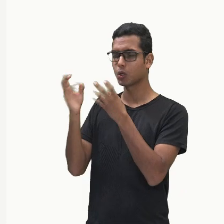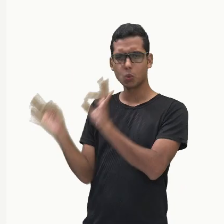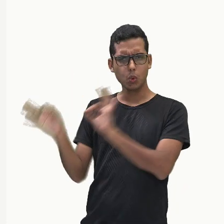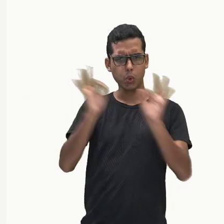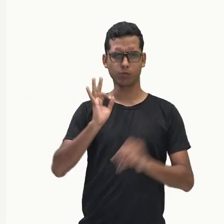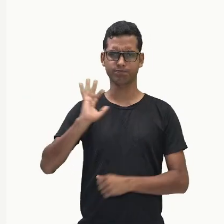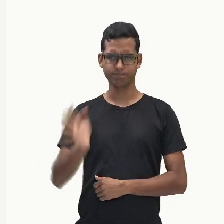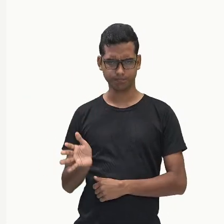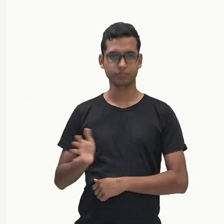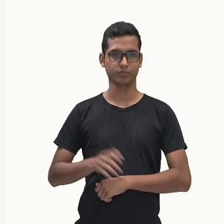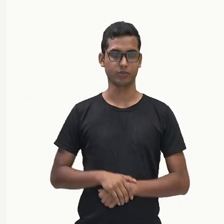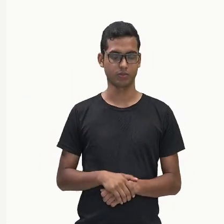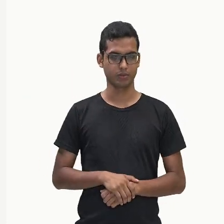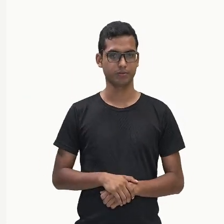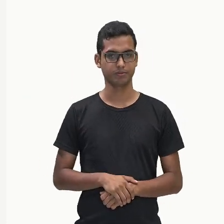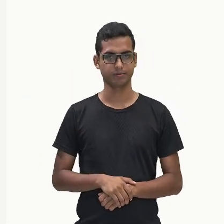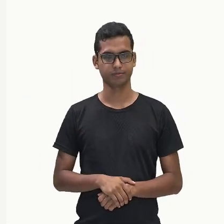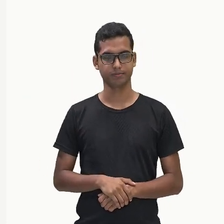visto